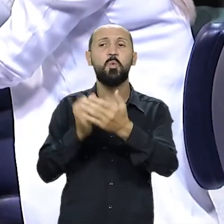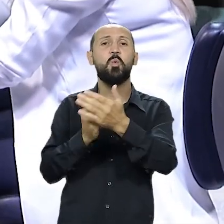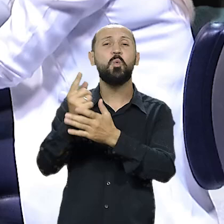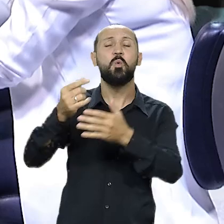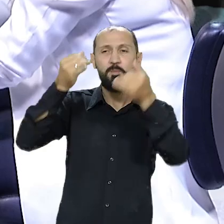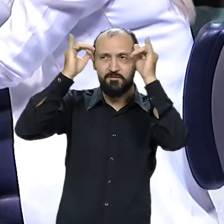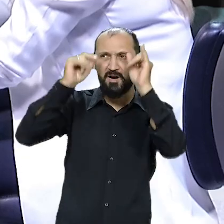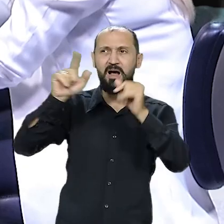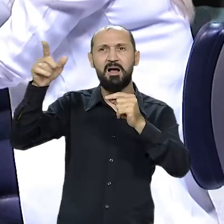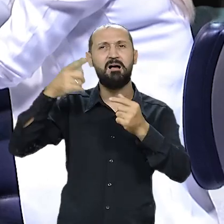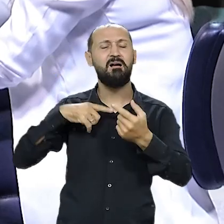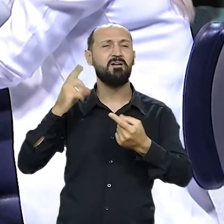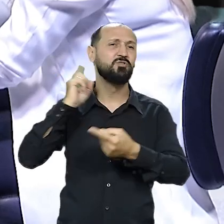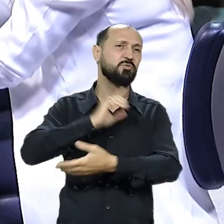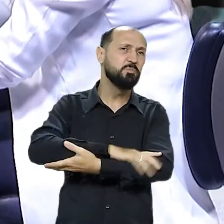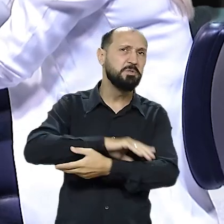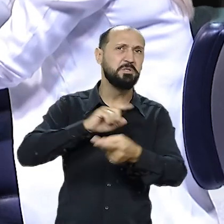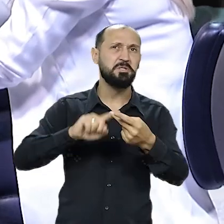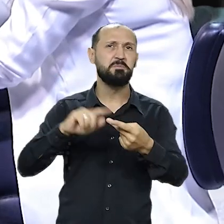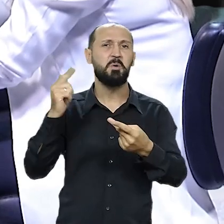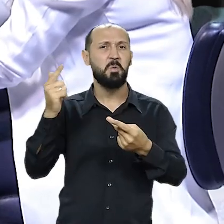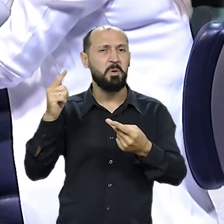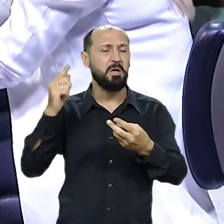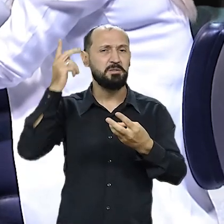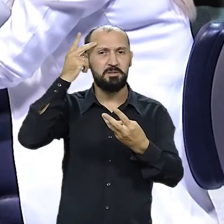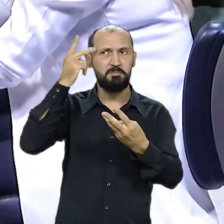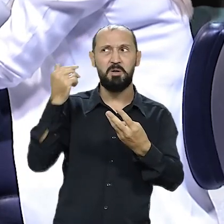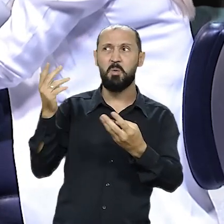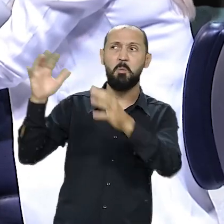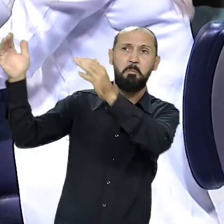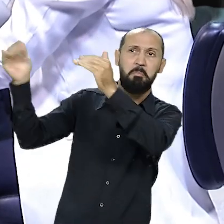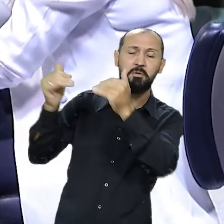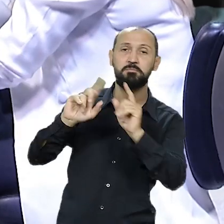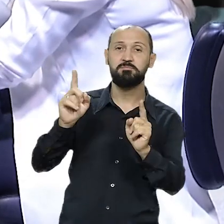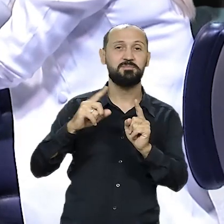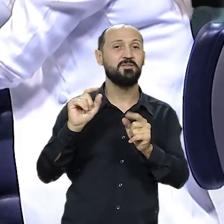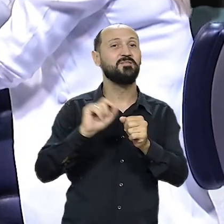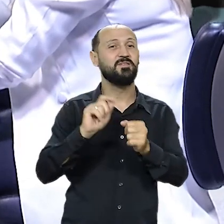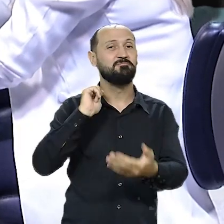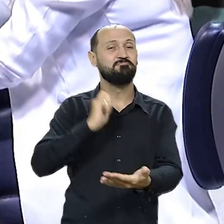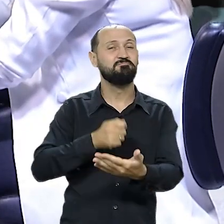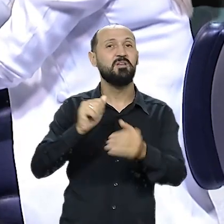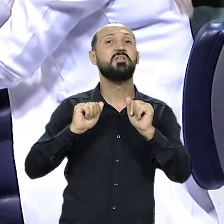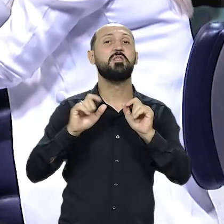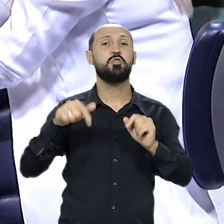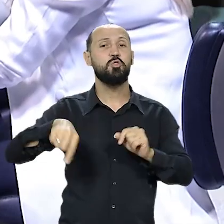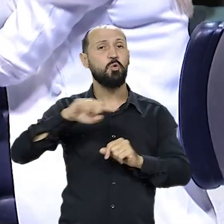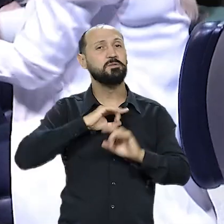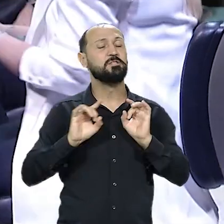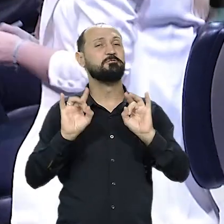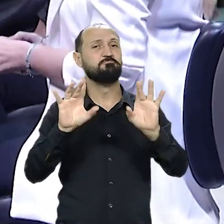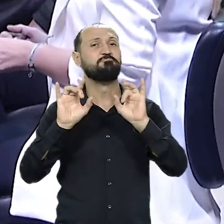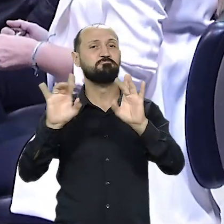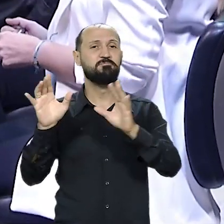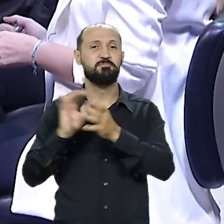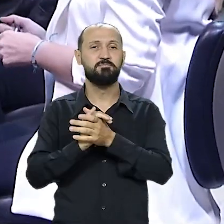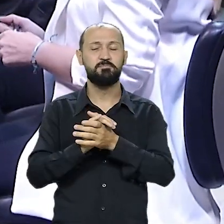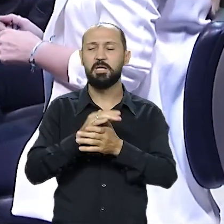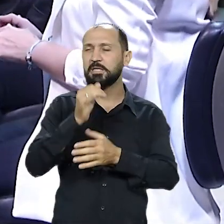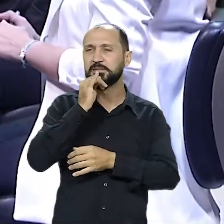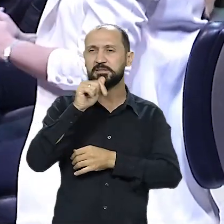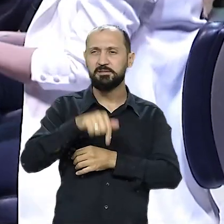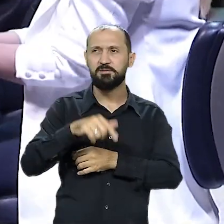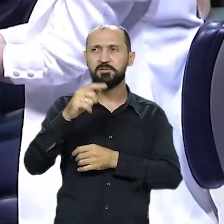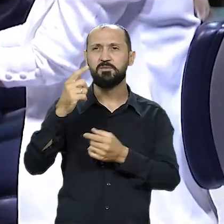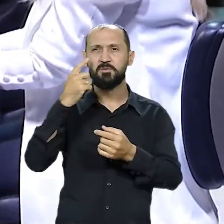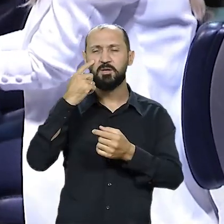não importa mais vaca de Minas Gerais, de Goiás, São Paulo, do que vinha antes. A gente está fazendo leilão aqui e mandando para fora. Vou